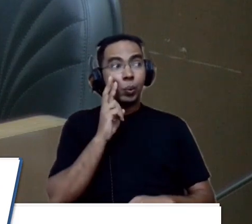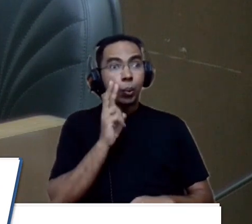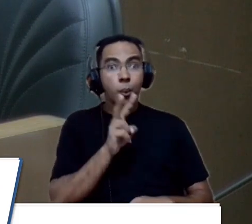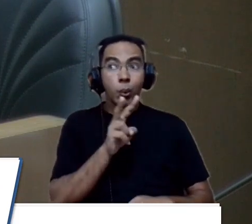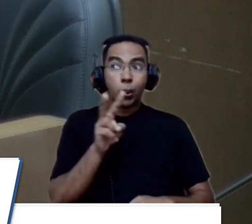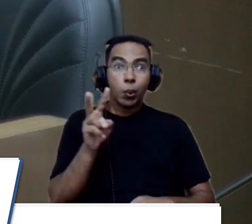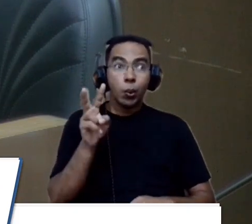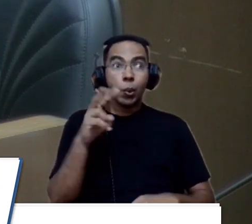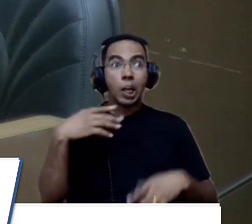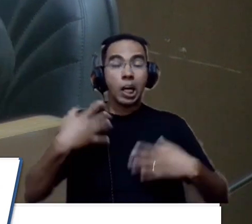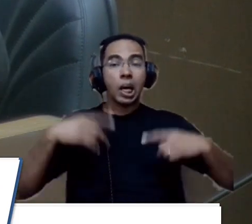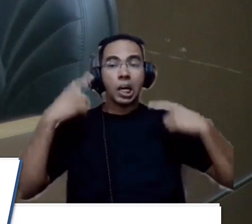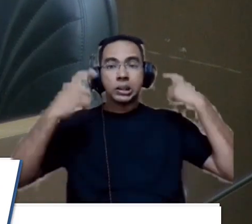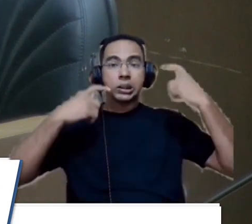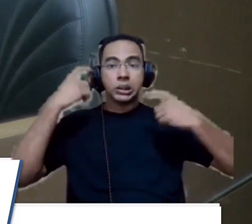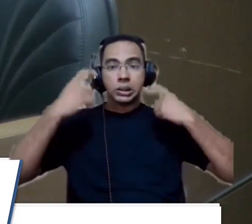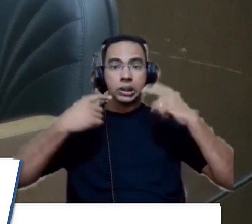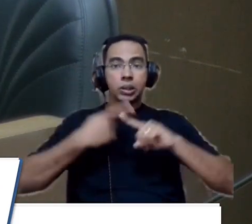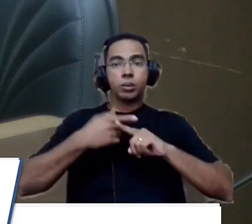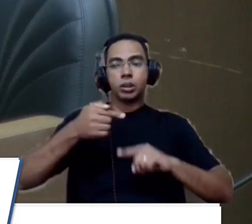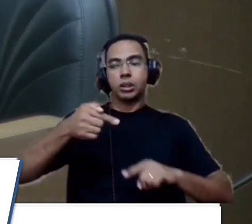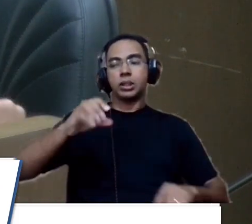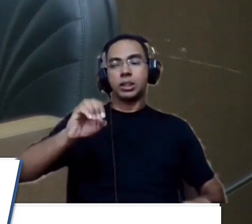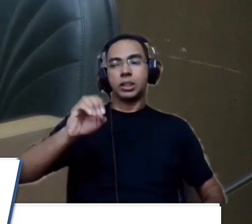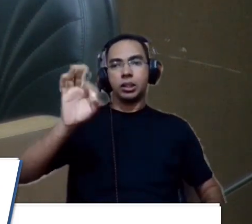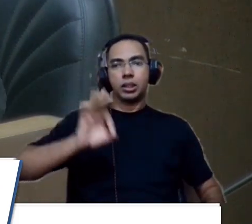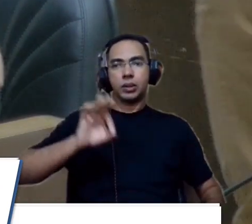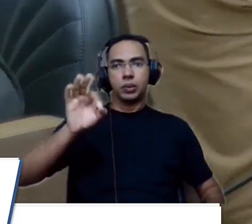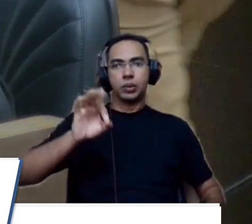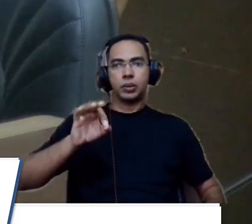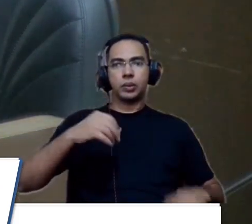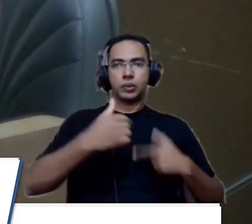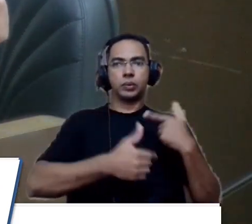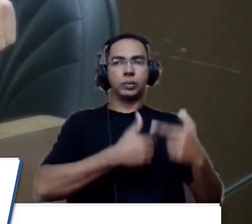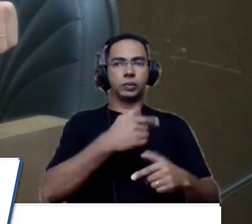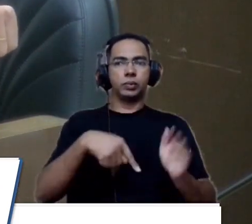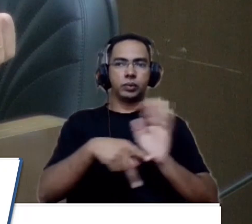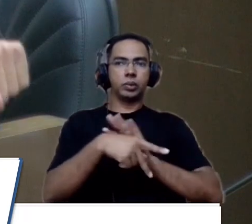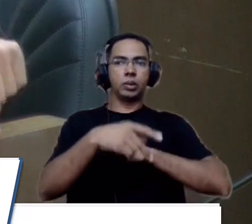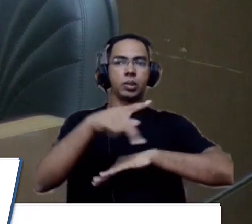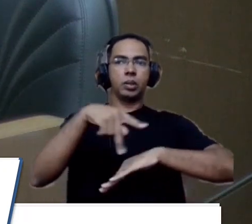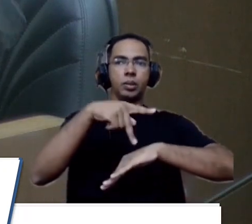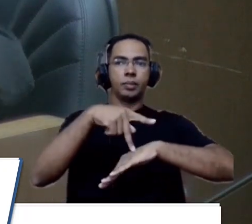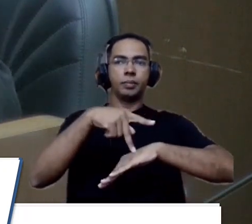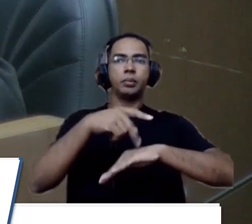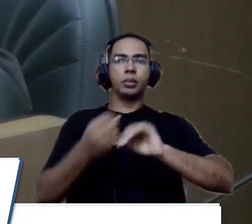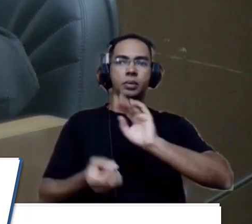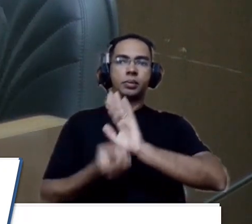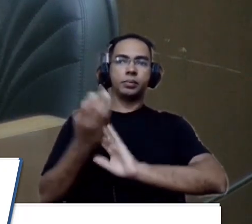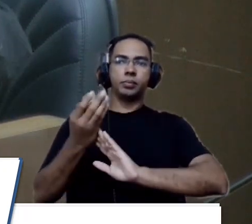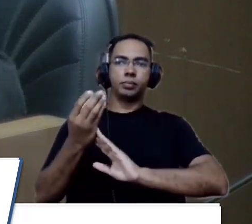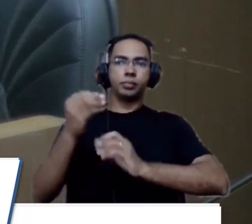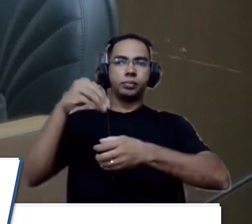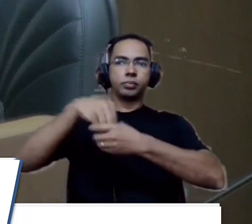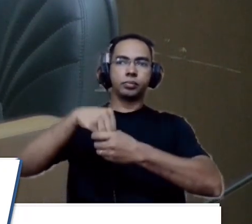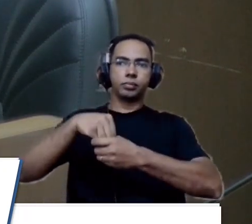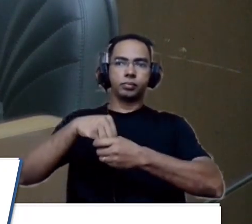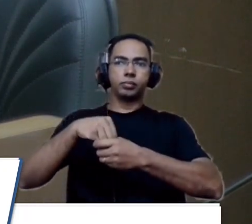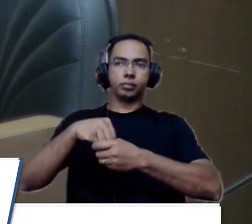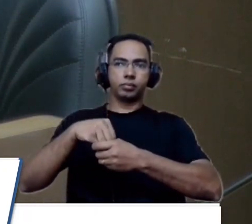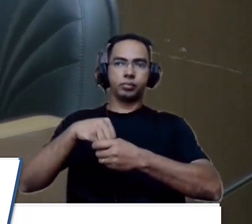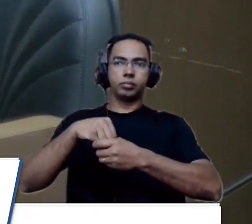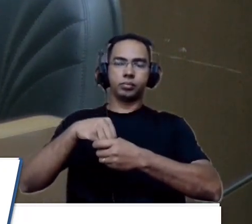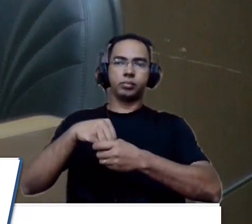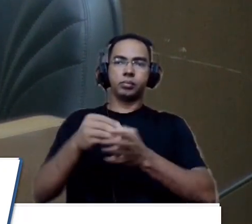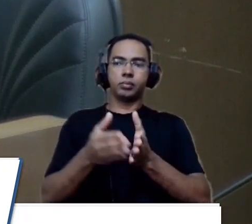preocupado para isso, porque 70% dos empregos do nosso país é gerado é tributado nessa parte